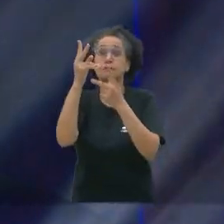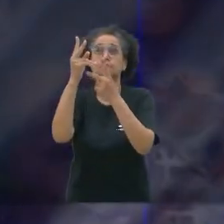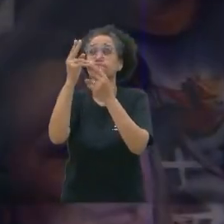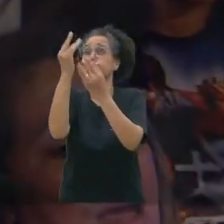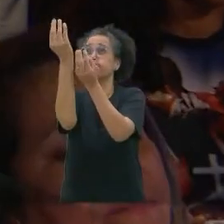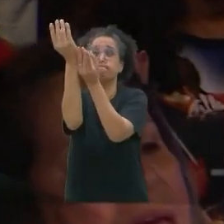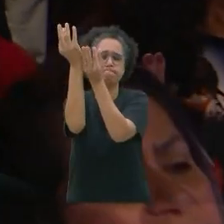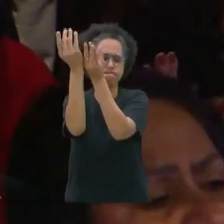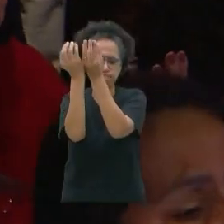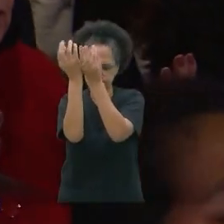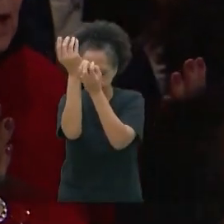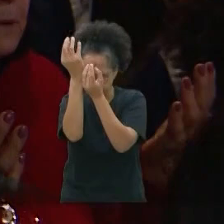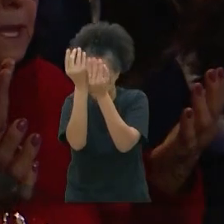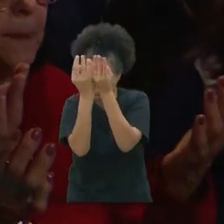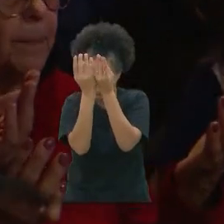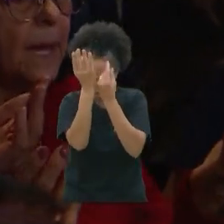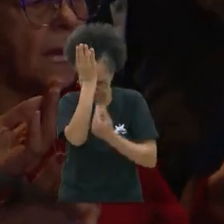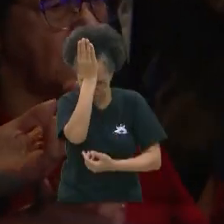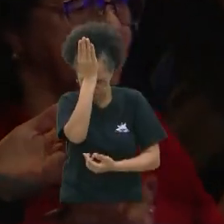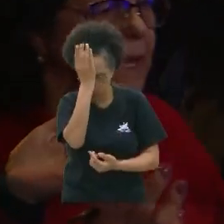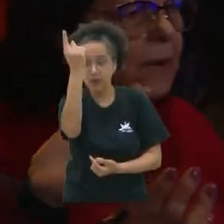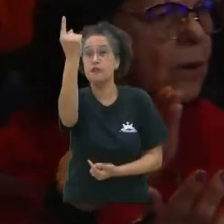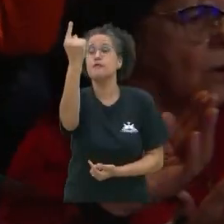fogo, vem como em